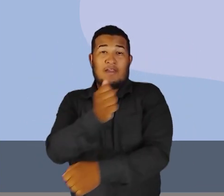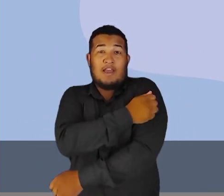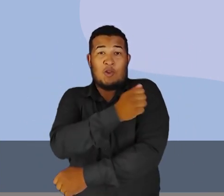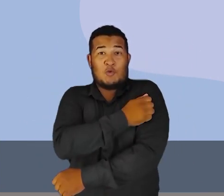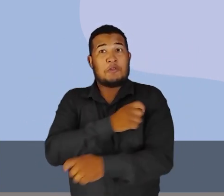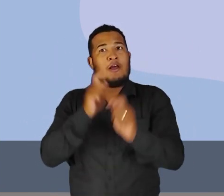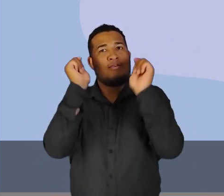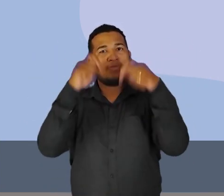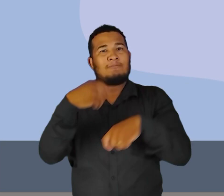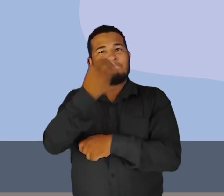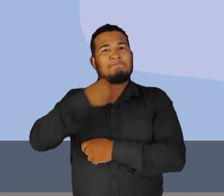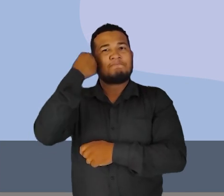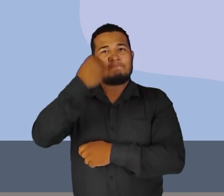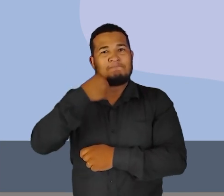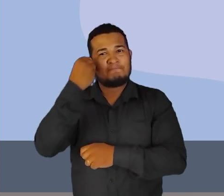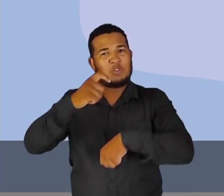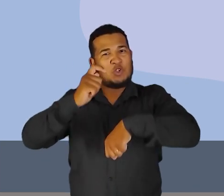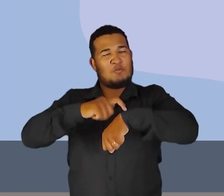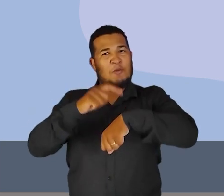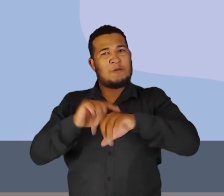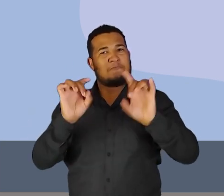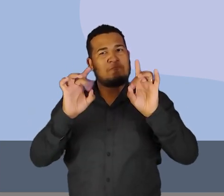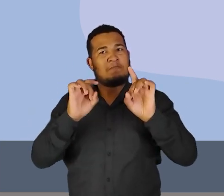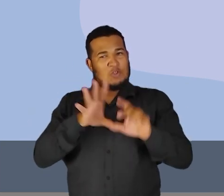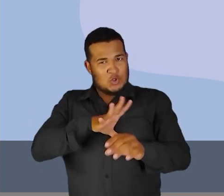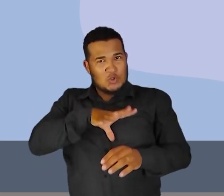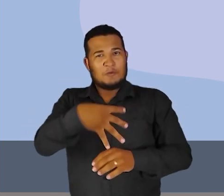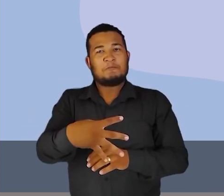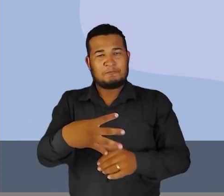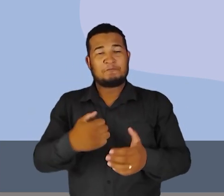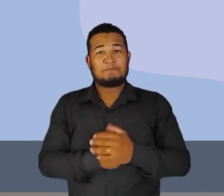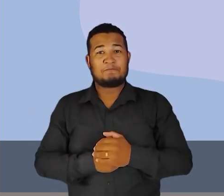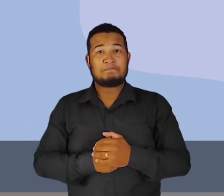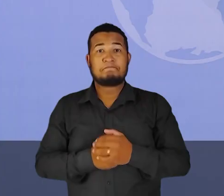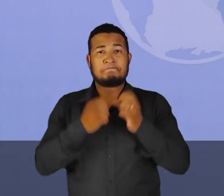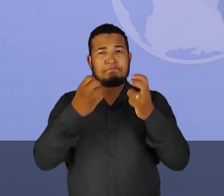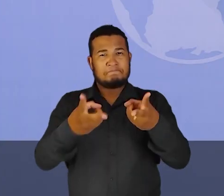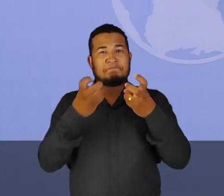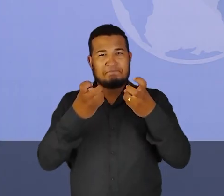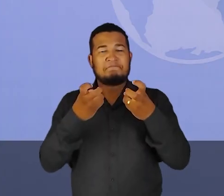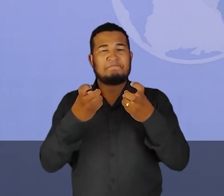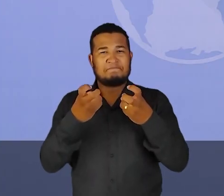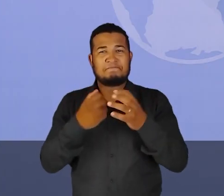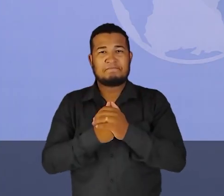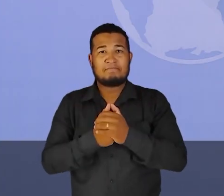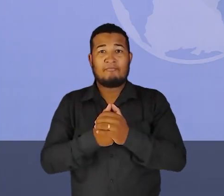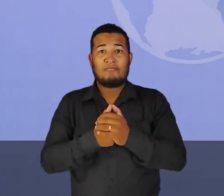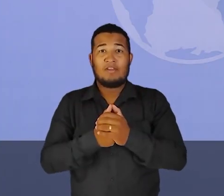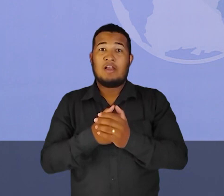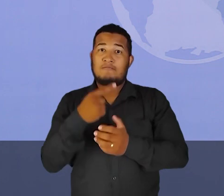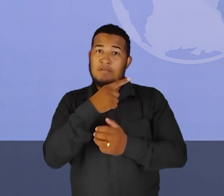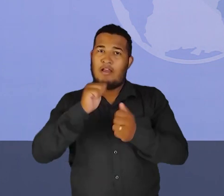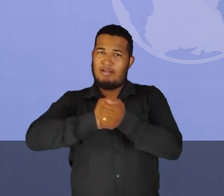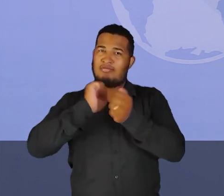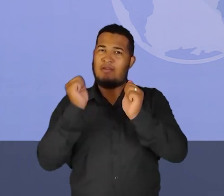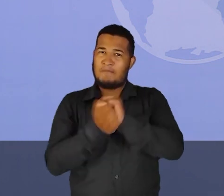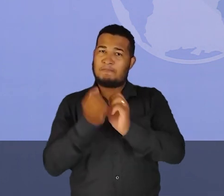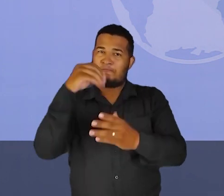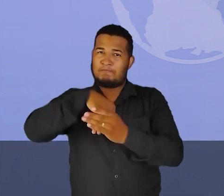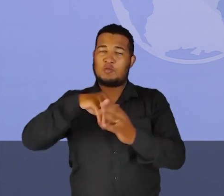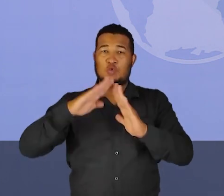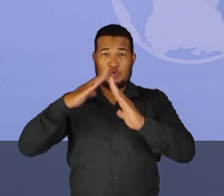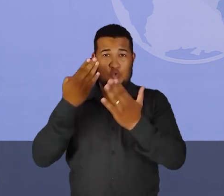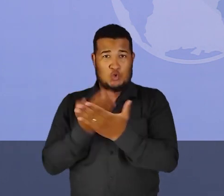podendo vivenciar este momento, enfrentando esse desafio. Então observa comigo aqui, essa adaptação na